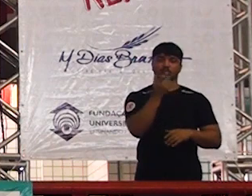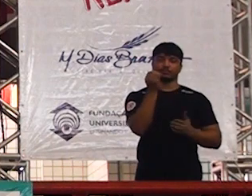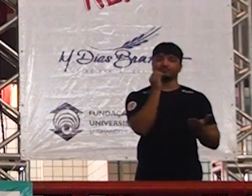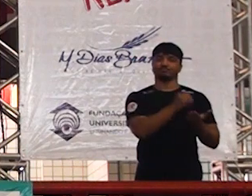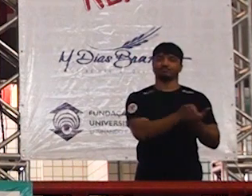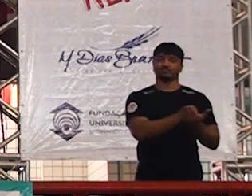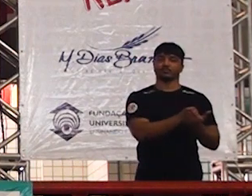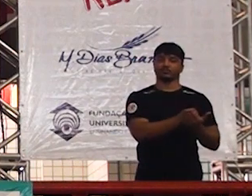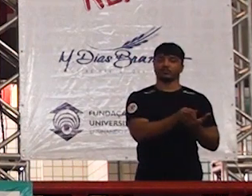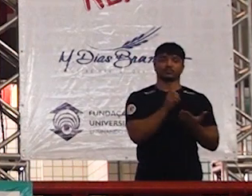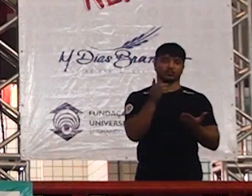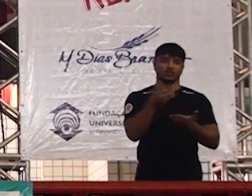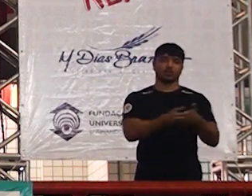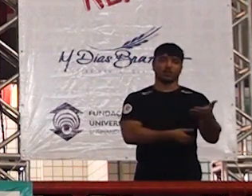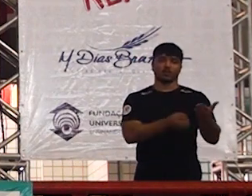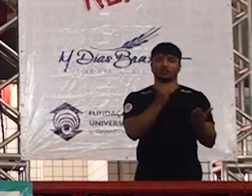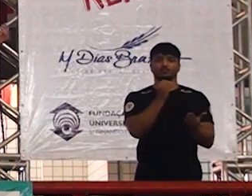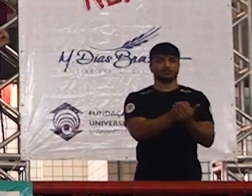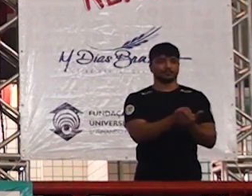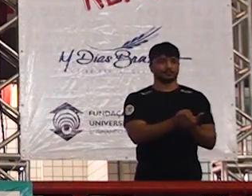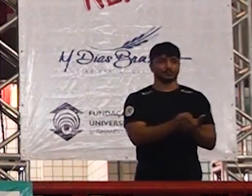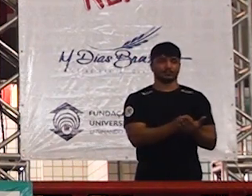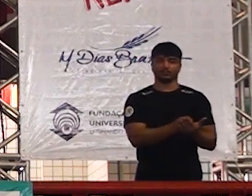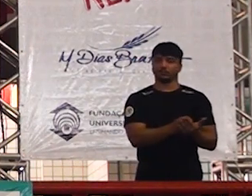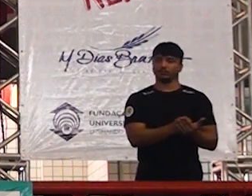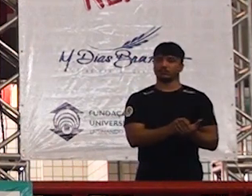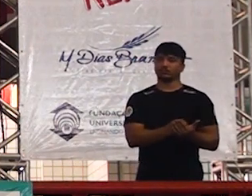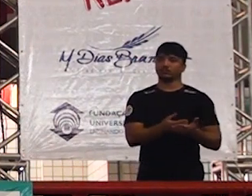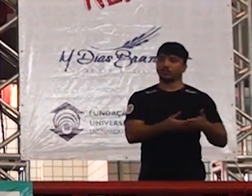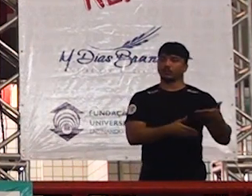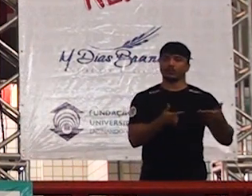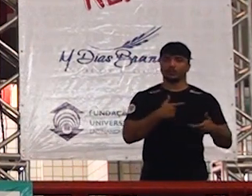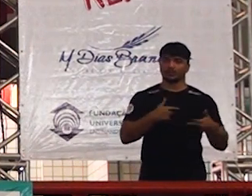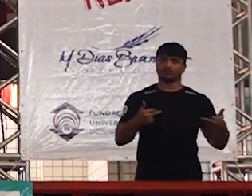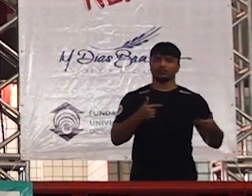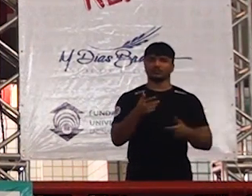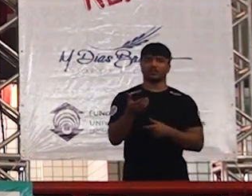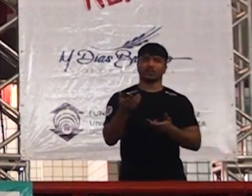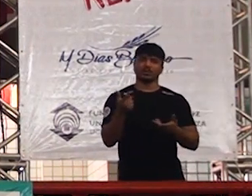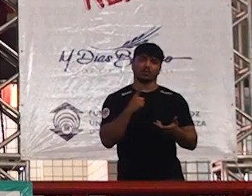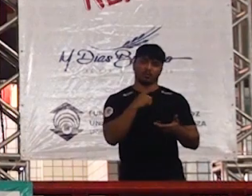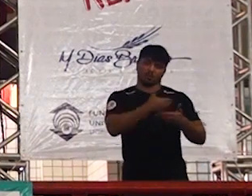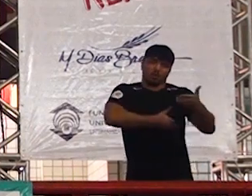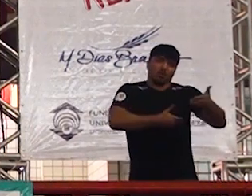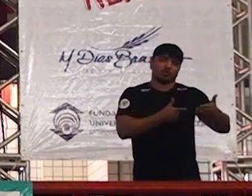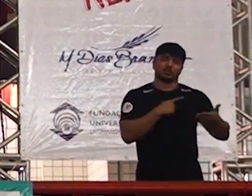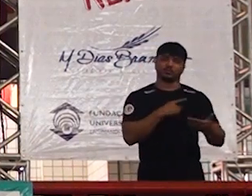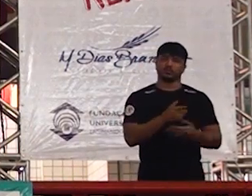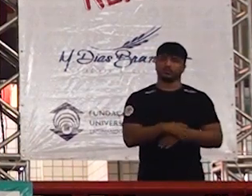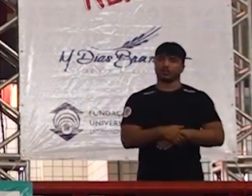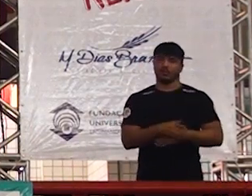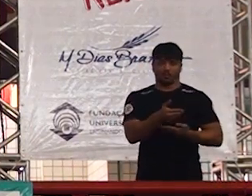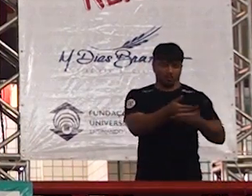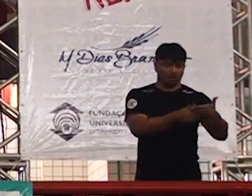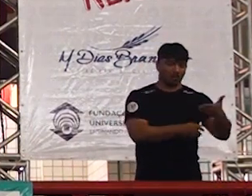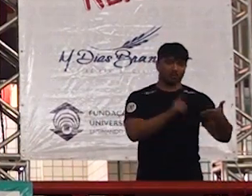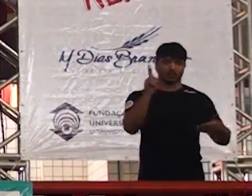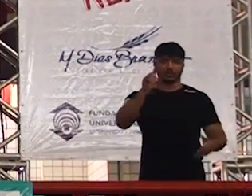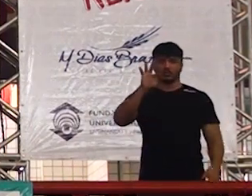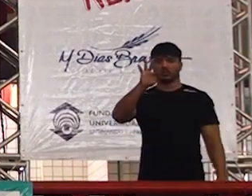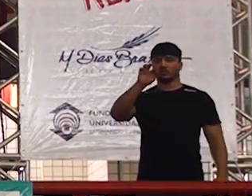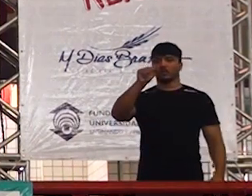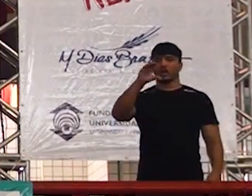prova. Porque vocês sabem que está rolando prova no Brasil no meio do ano, está rolando. Ela foi fazer uma prova lá